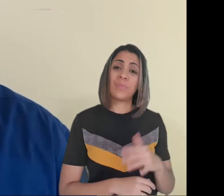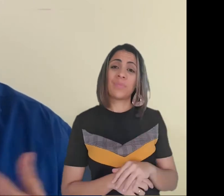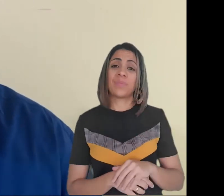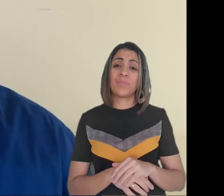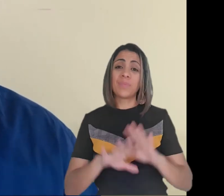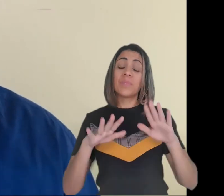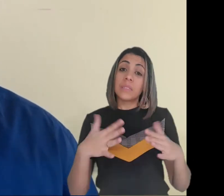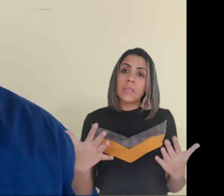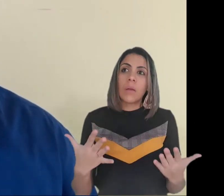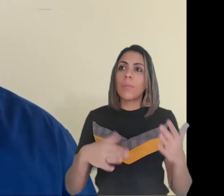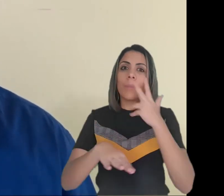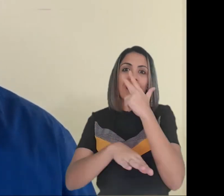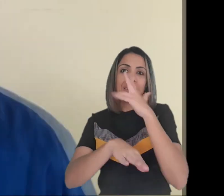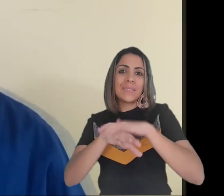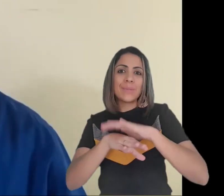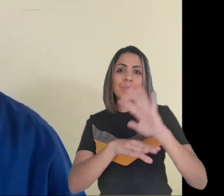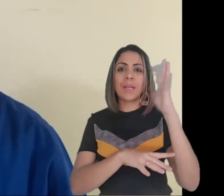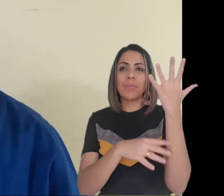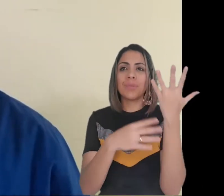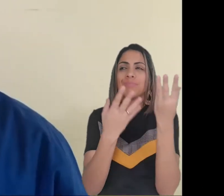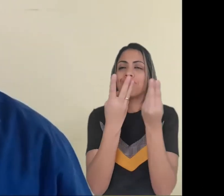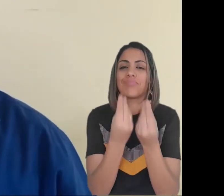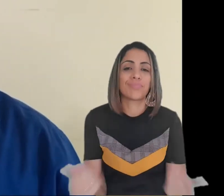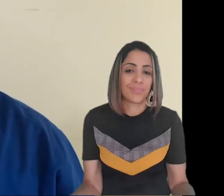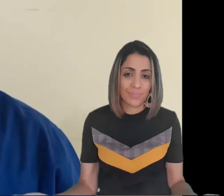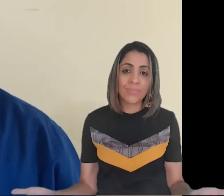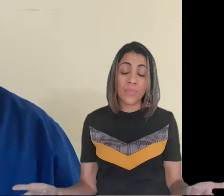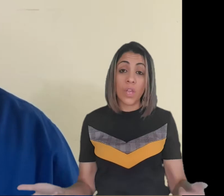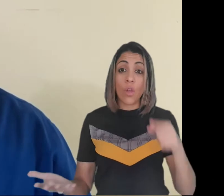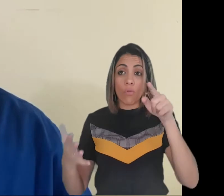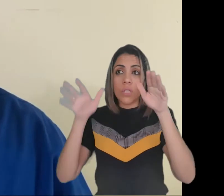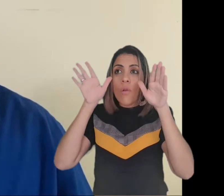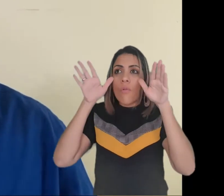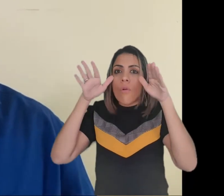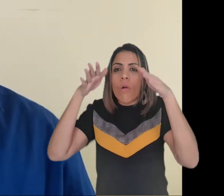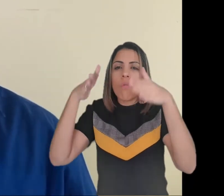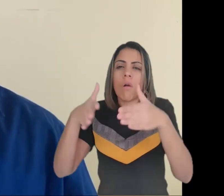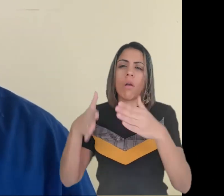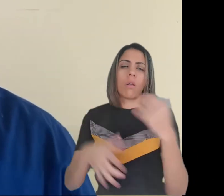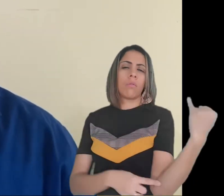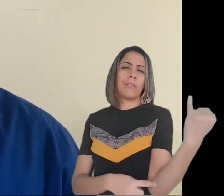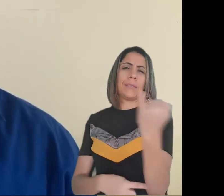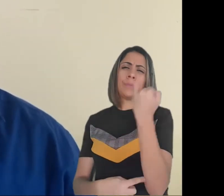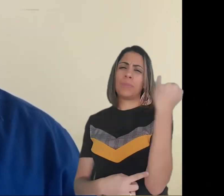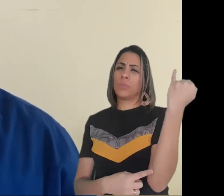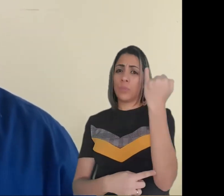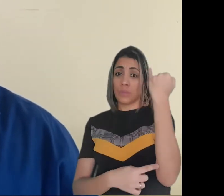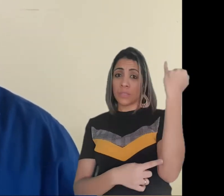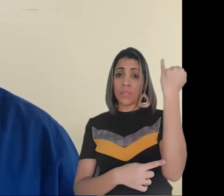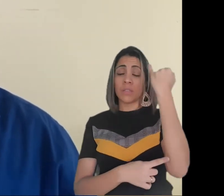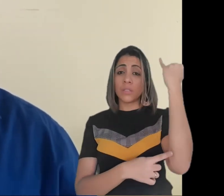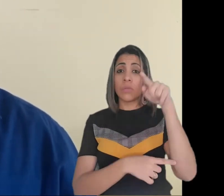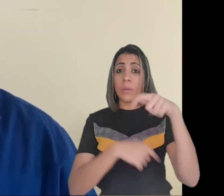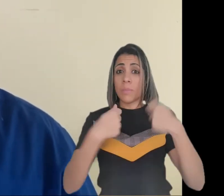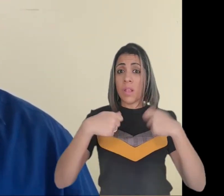tempo completamente desperdiçado. A concentração é uma habilidade extremamente importante e